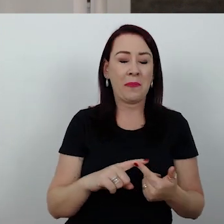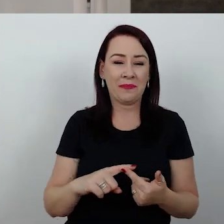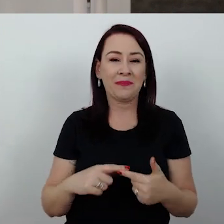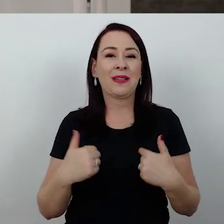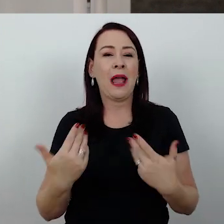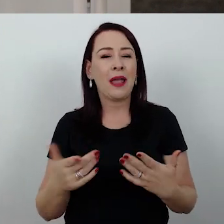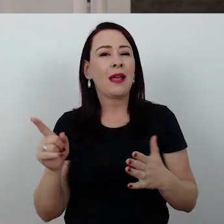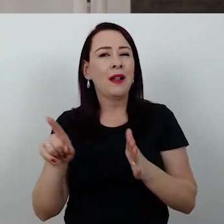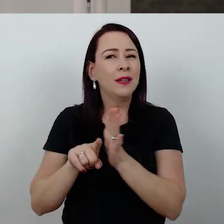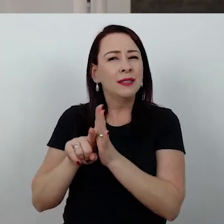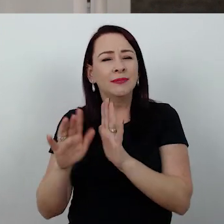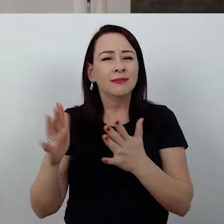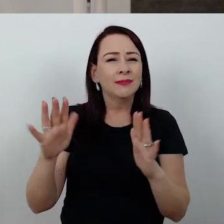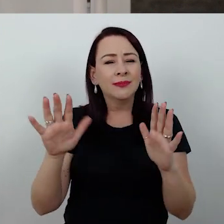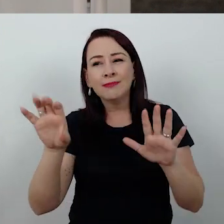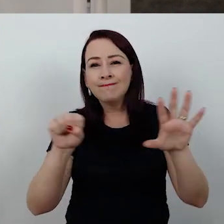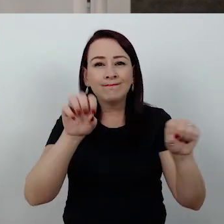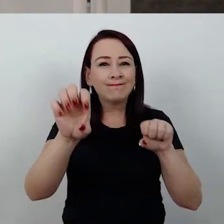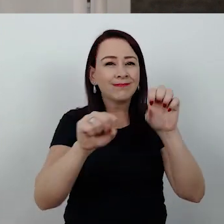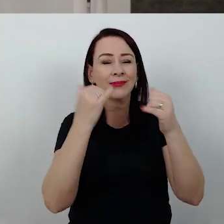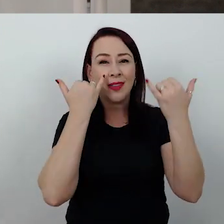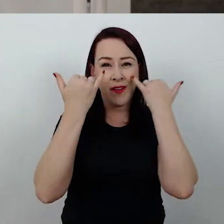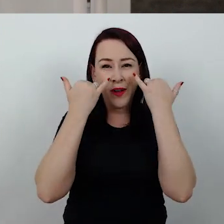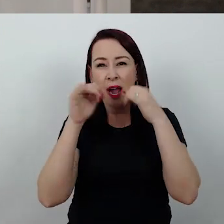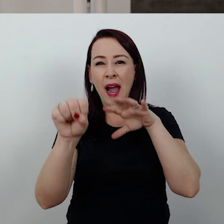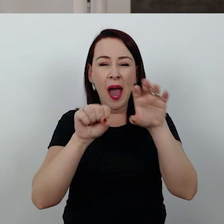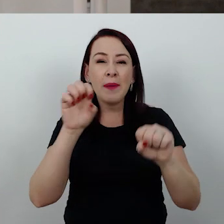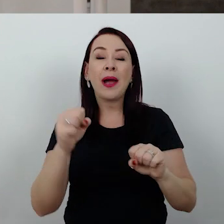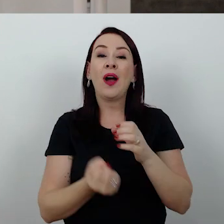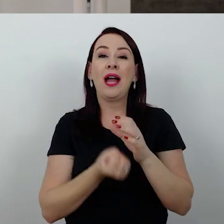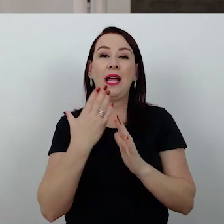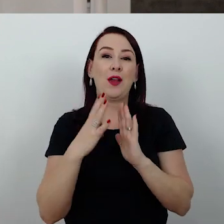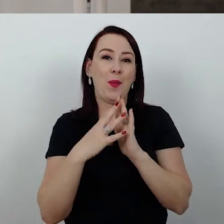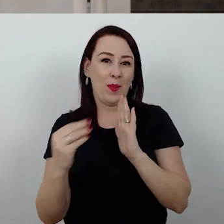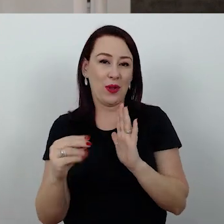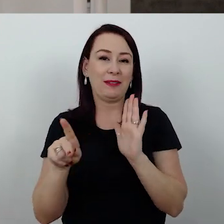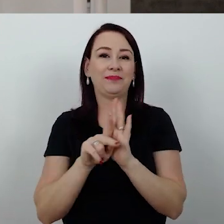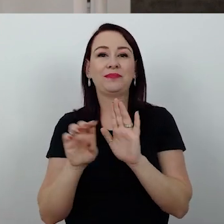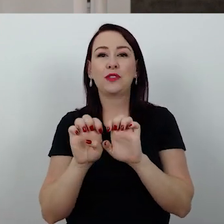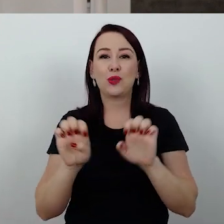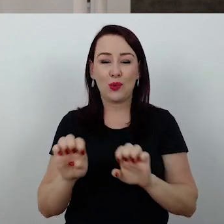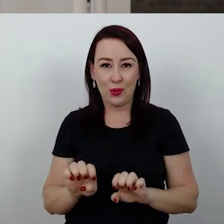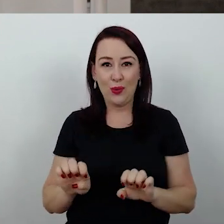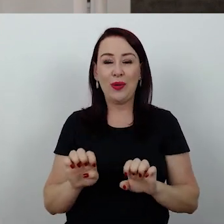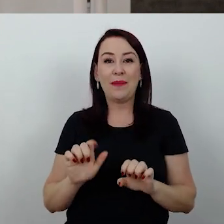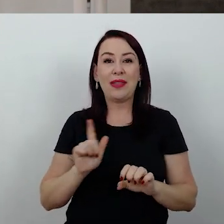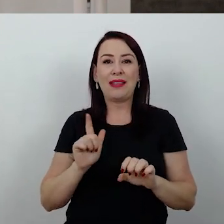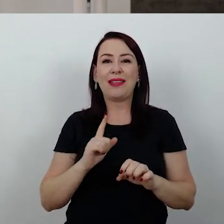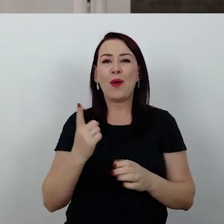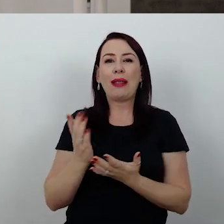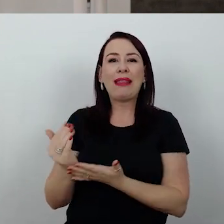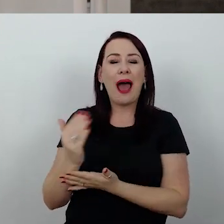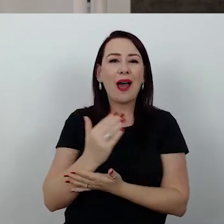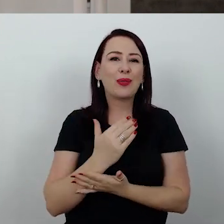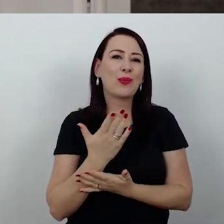eu fui fazendo uma estimativa, colhendo informações, criamos lá um modelo de estrutura de Film Commission em cima de um dado